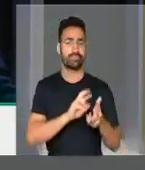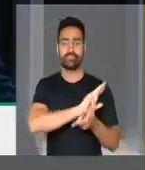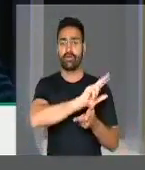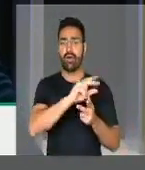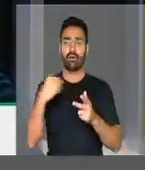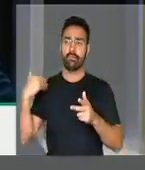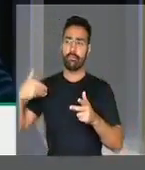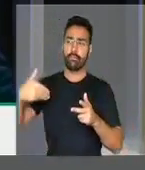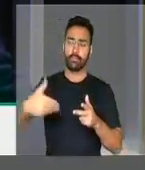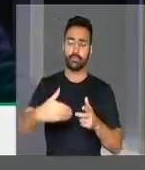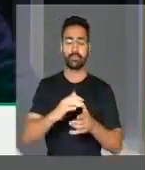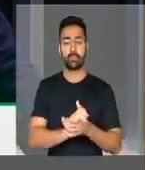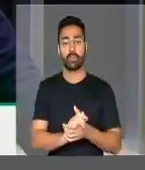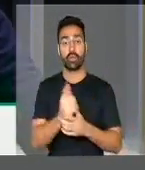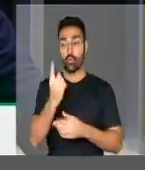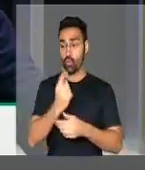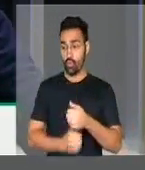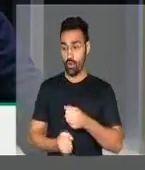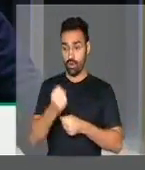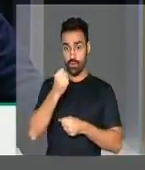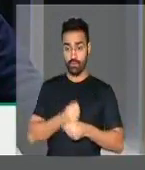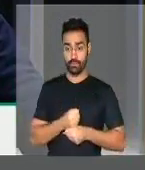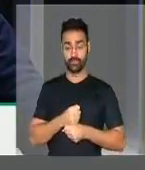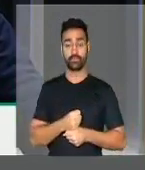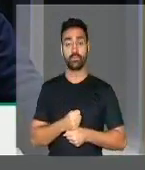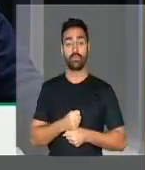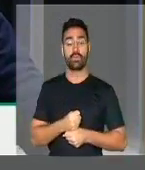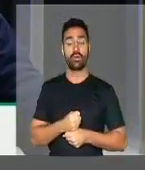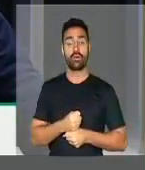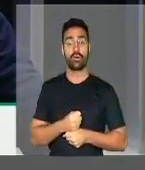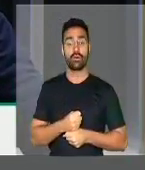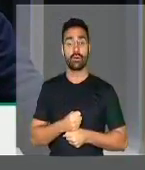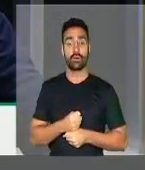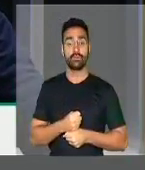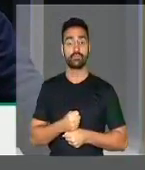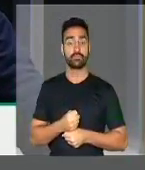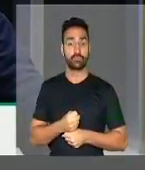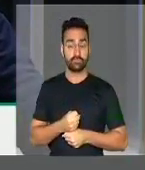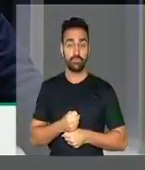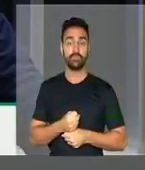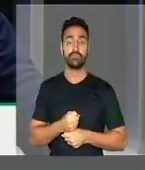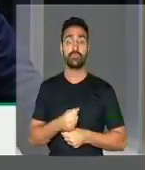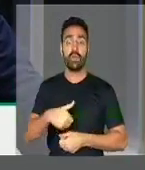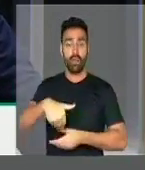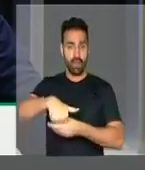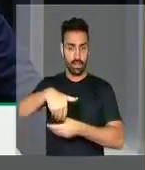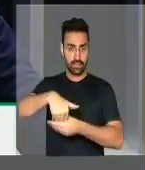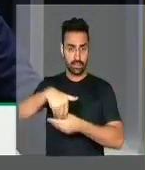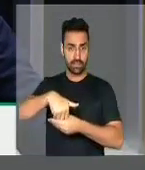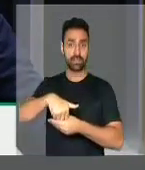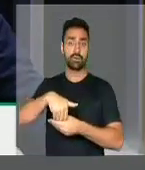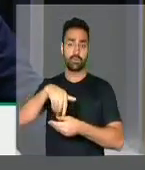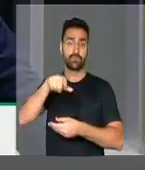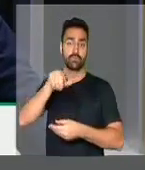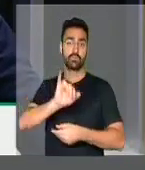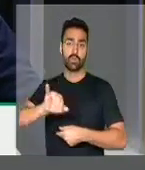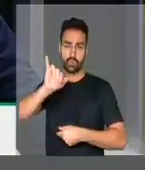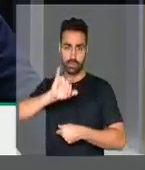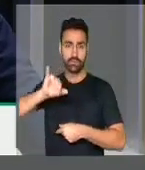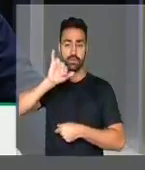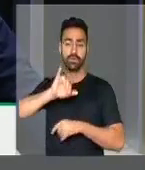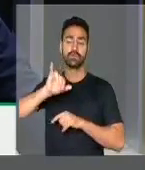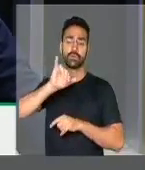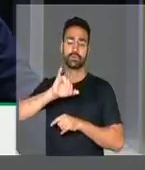a um ano atrás num fato histórico de grande relevância porque não dizer